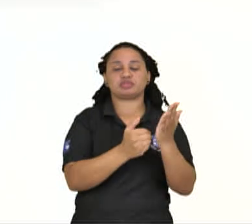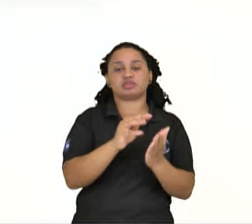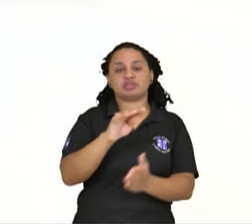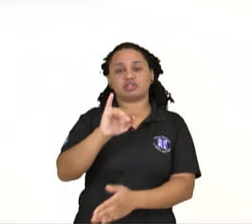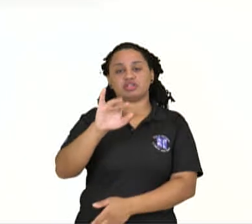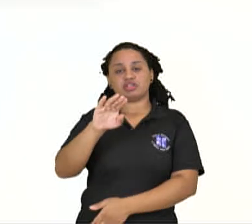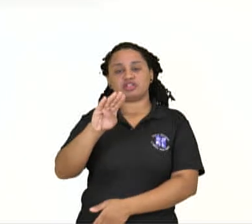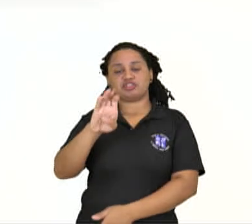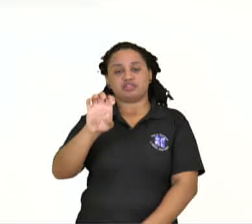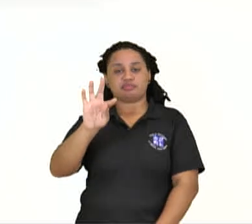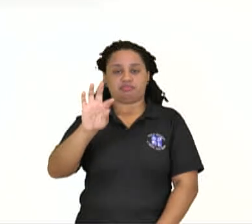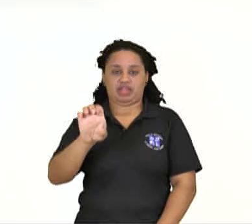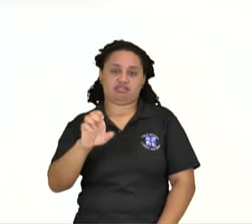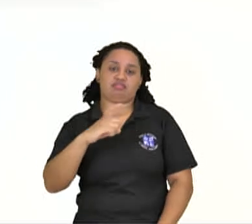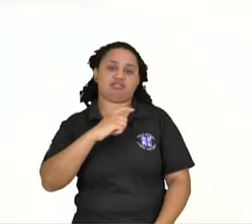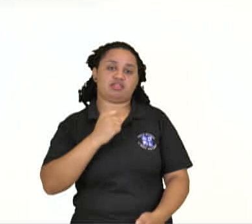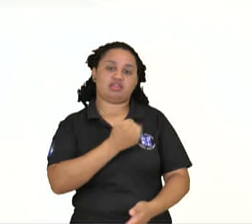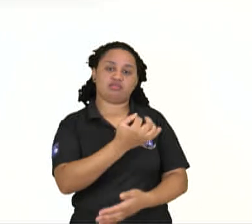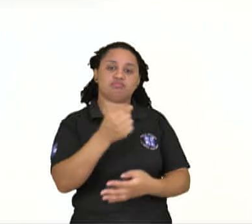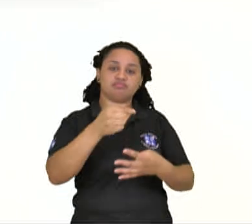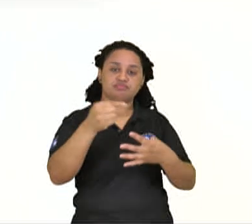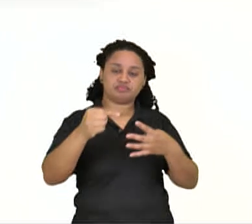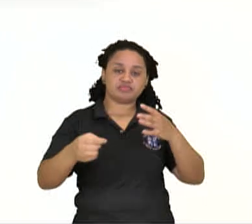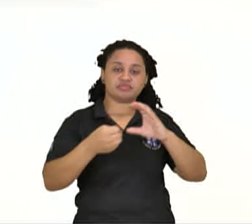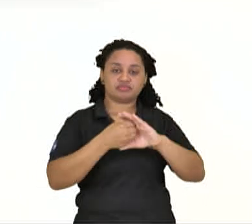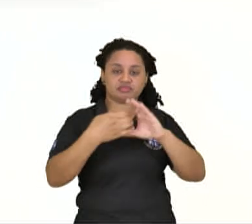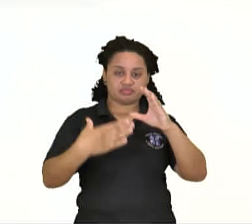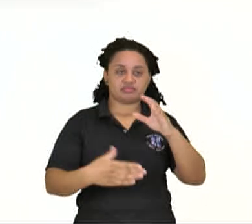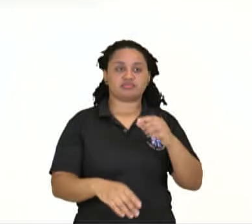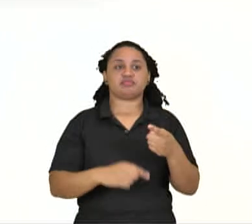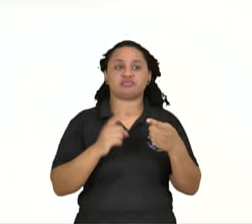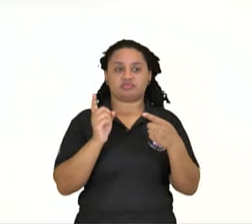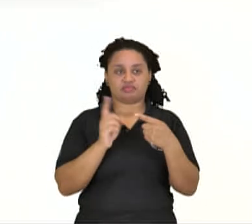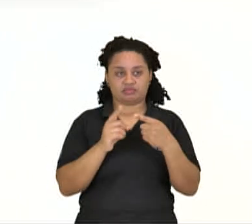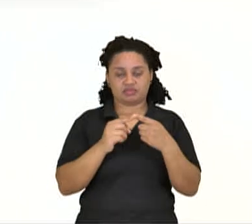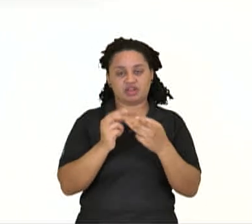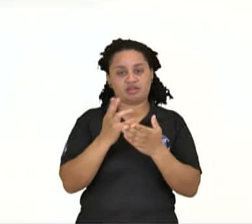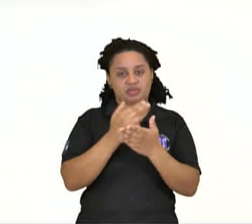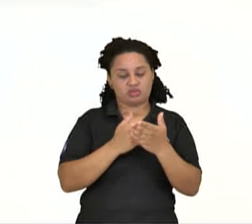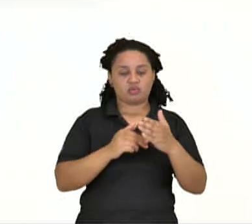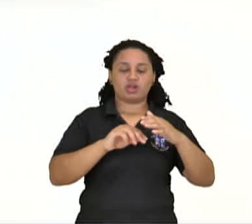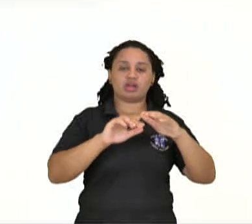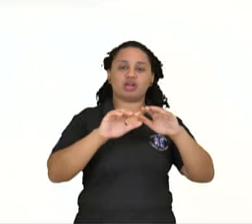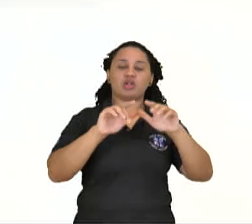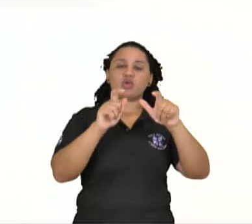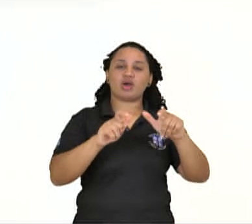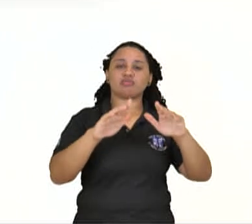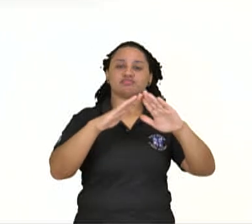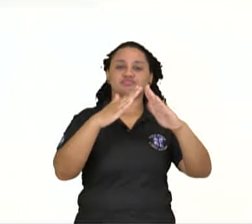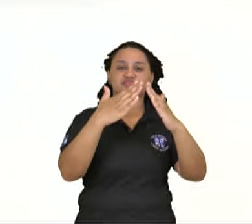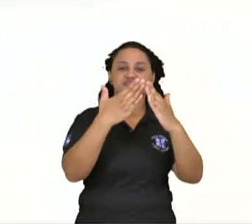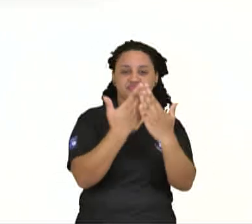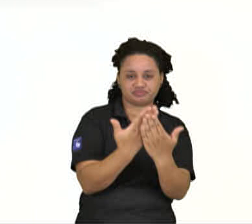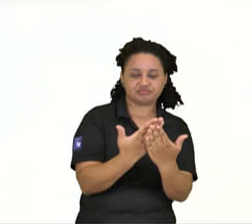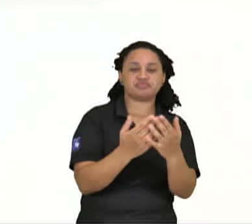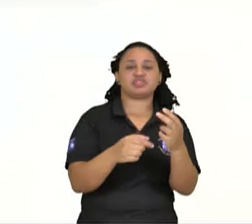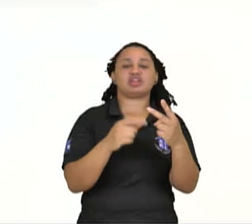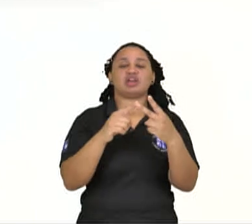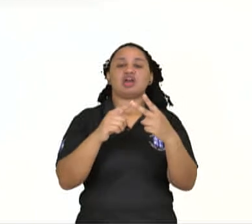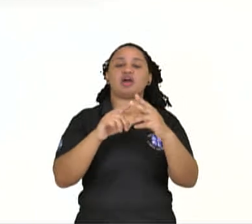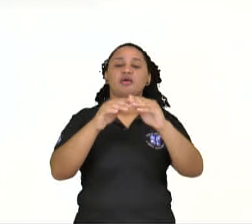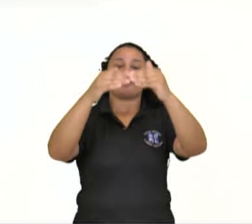ligadas à pintura rupestre, essa arte rupestre, que depois nós vimos sobre os egípcios e sobre a lei da frontalidade,